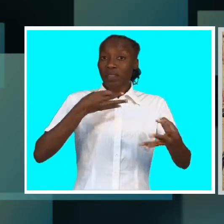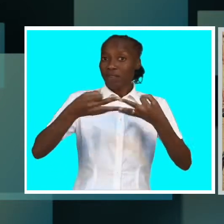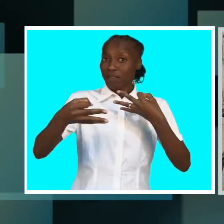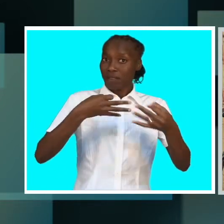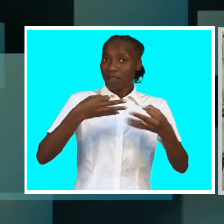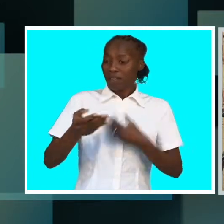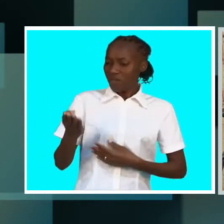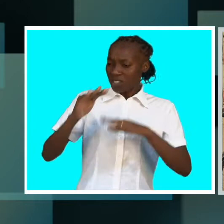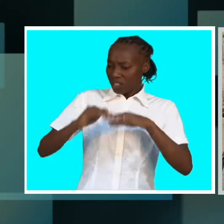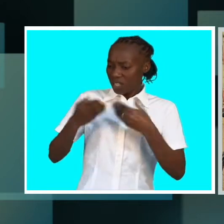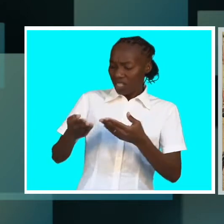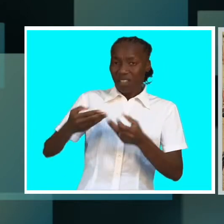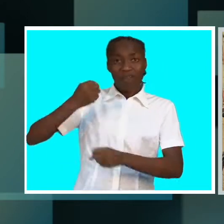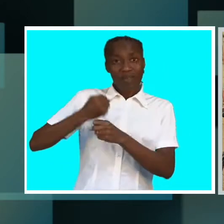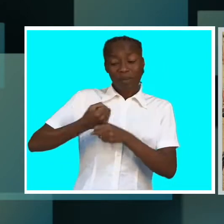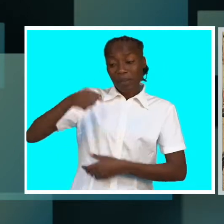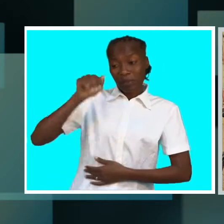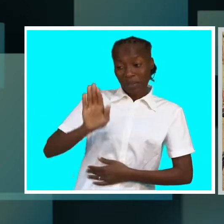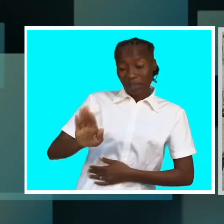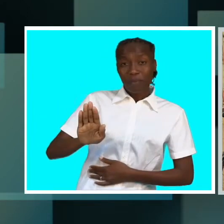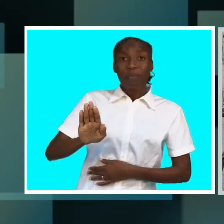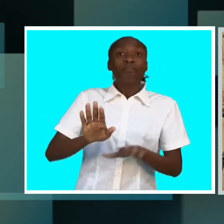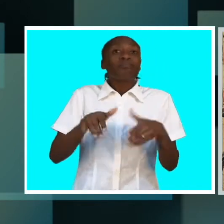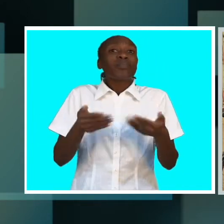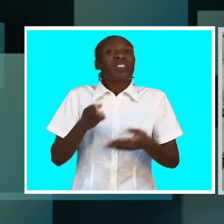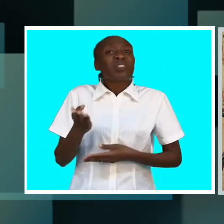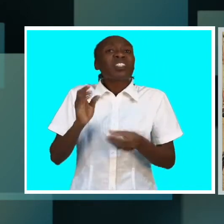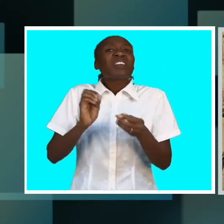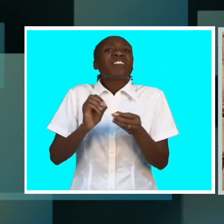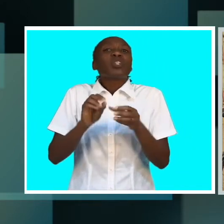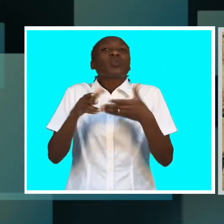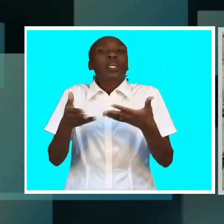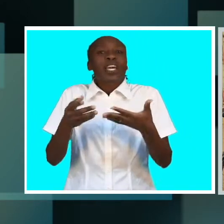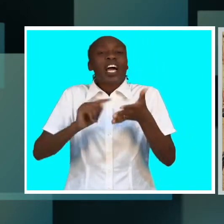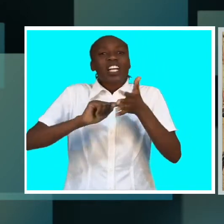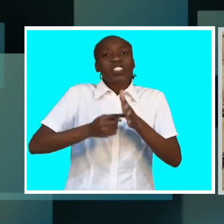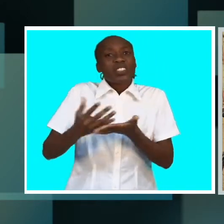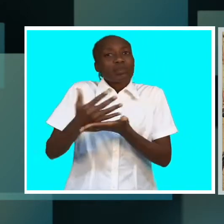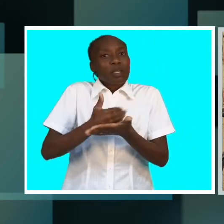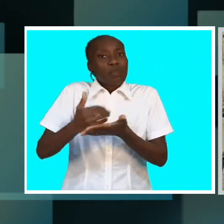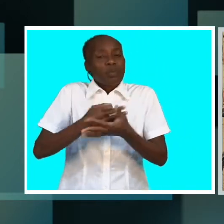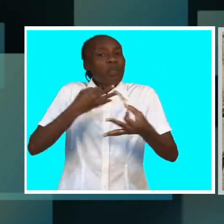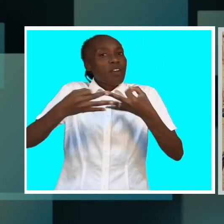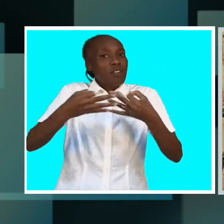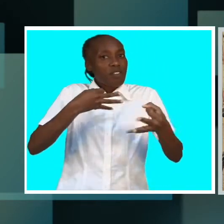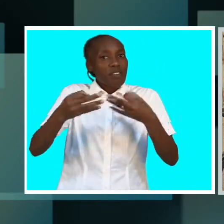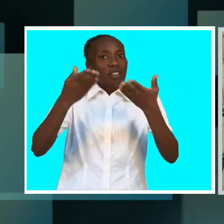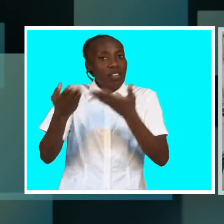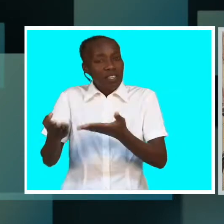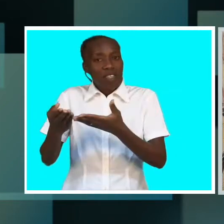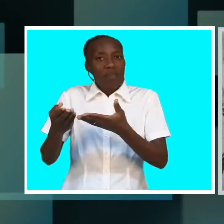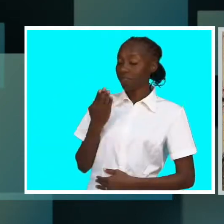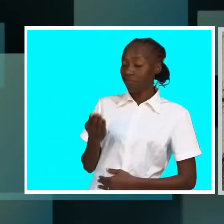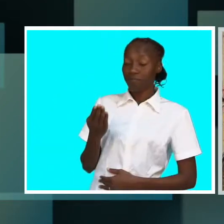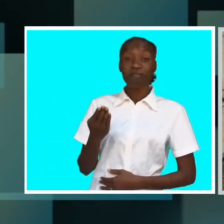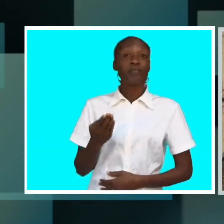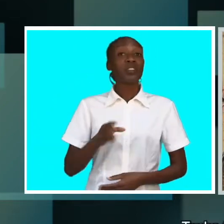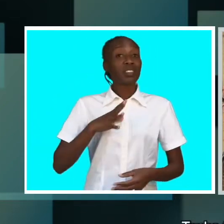ali. O lano de Tirela no Chumchauen. E continuo às vezes o Angelano para aproveitar a feira ali em Chicago, a